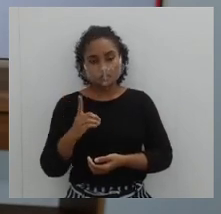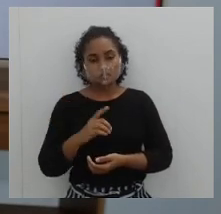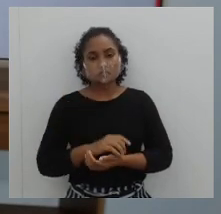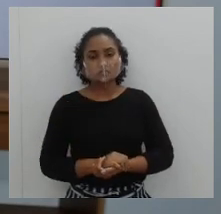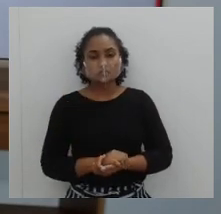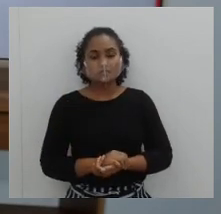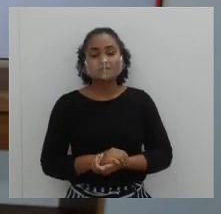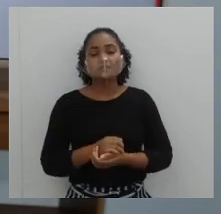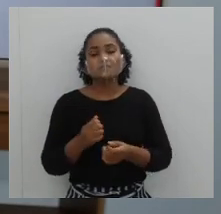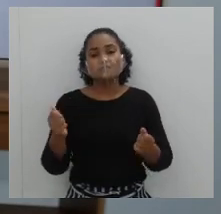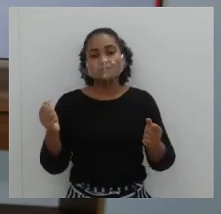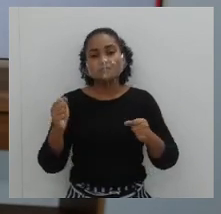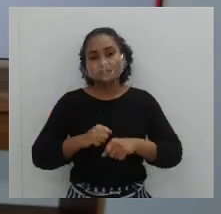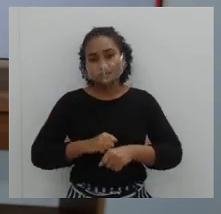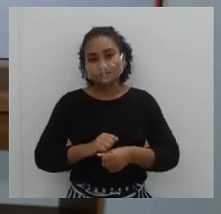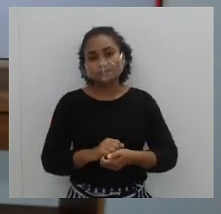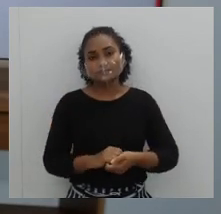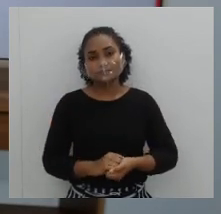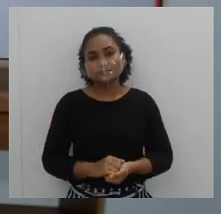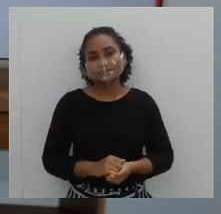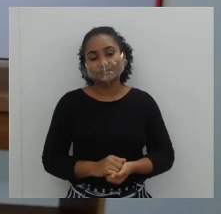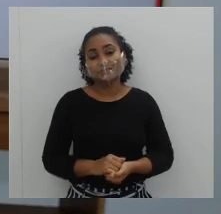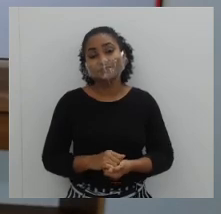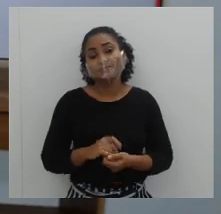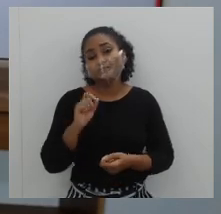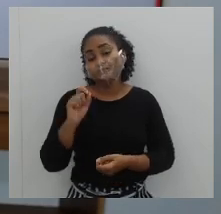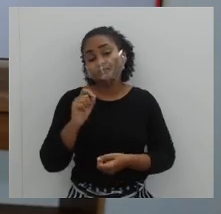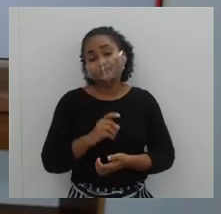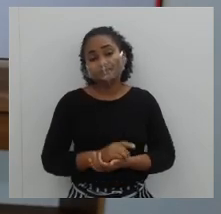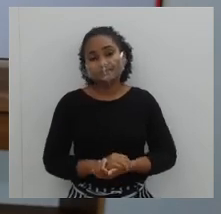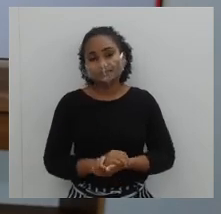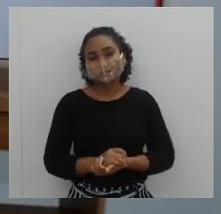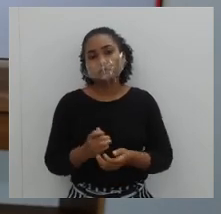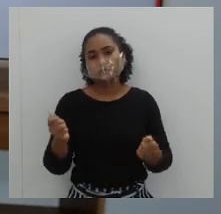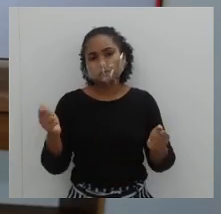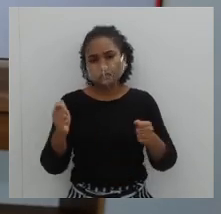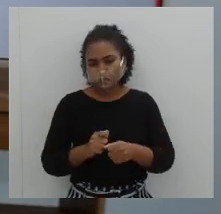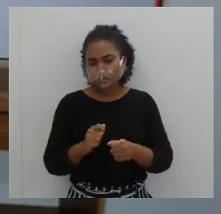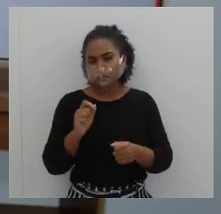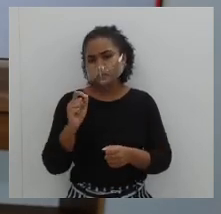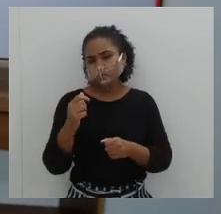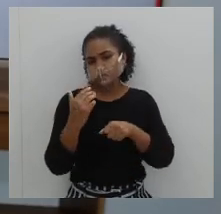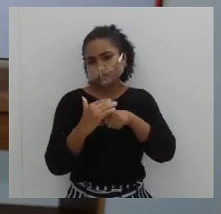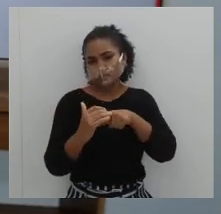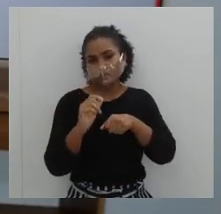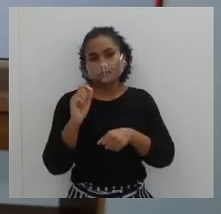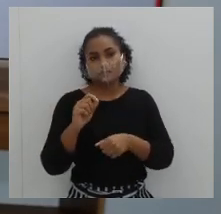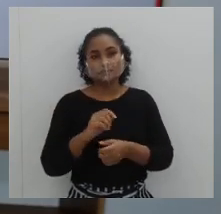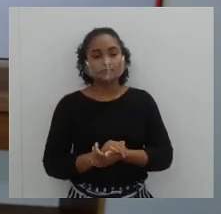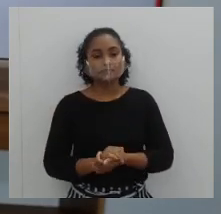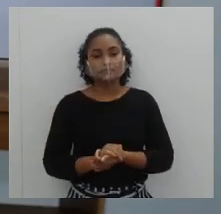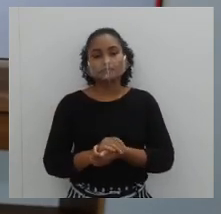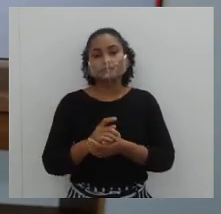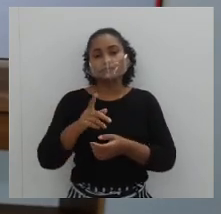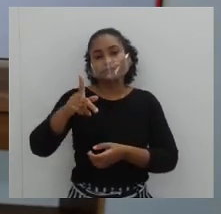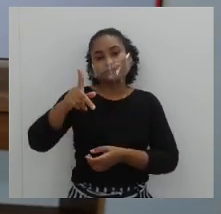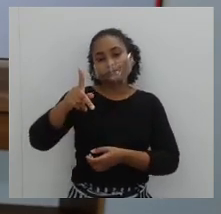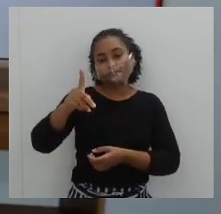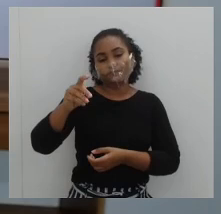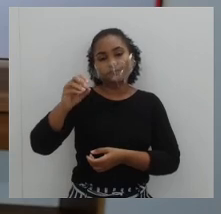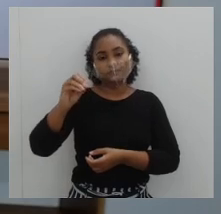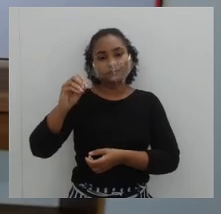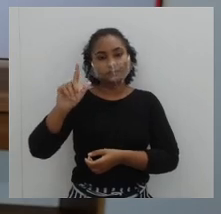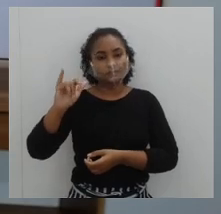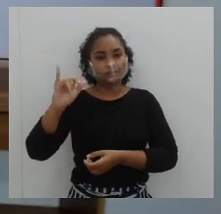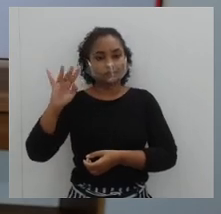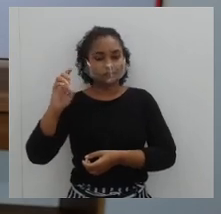é um objeto, eu consigo pegar. E esse objeto aqui, ele também pode ser chamado de poliedro, tá